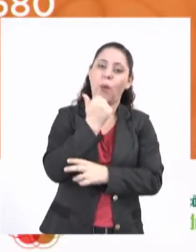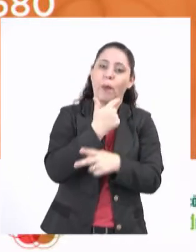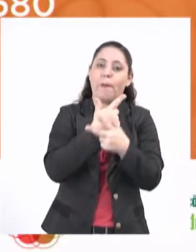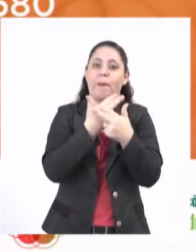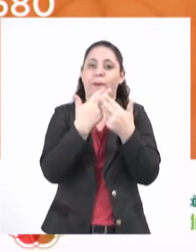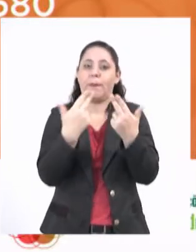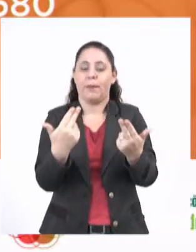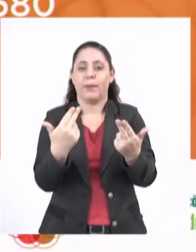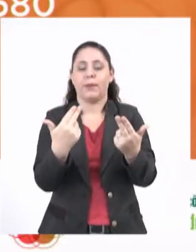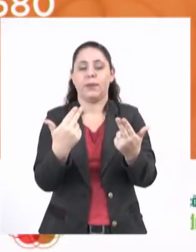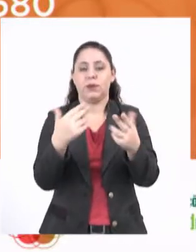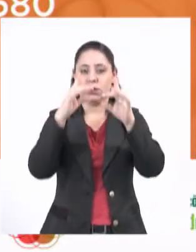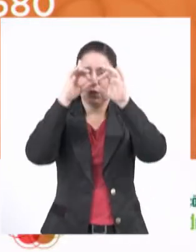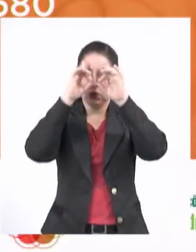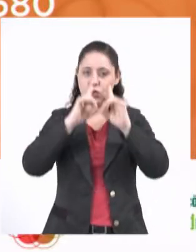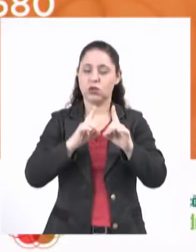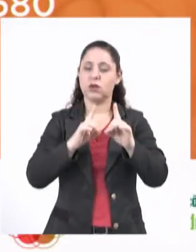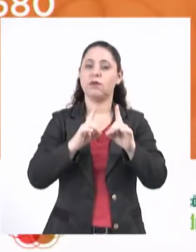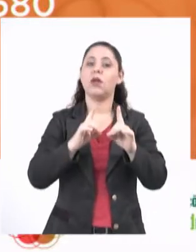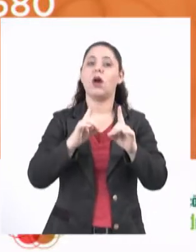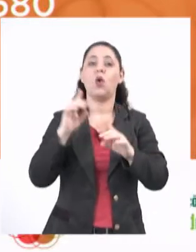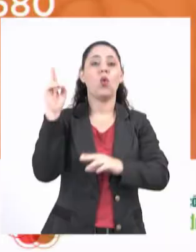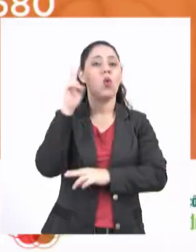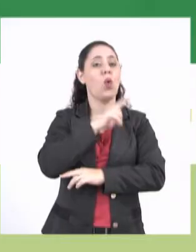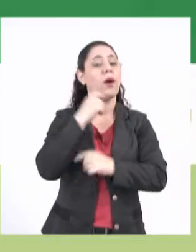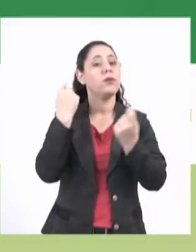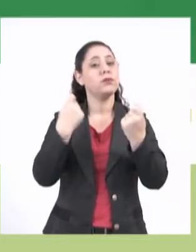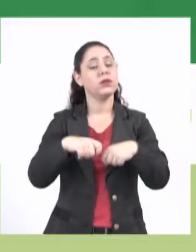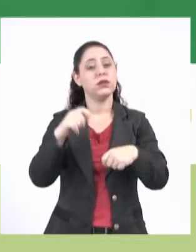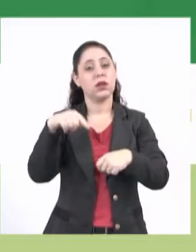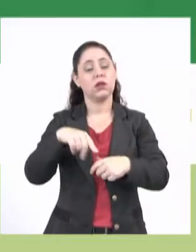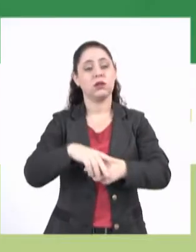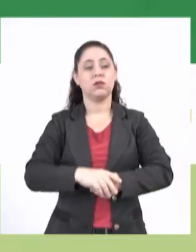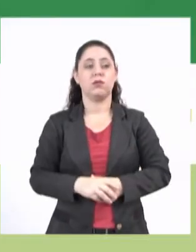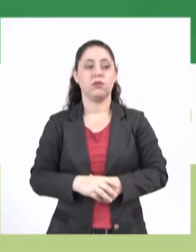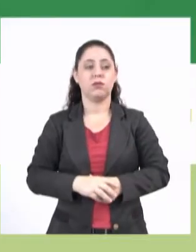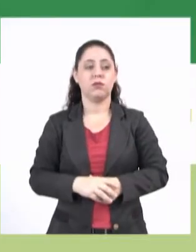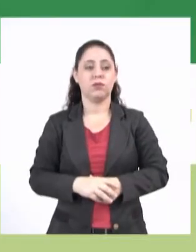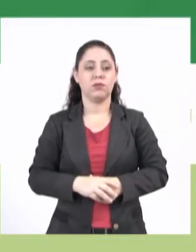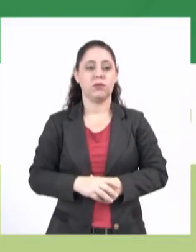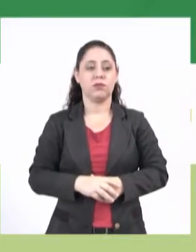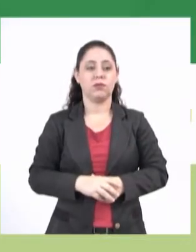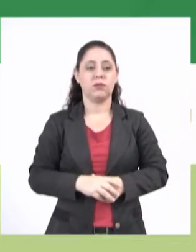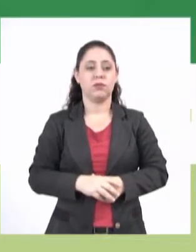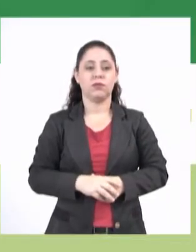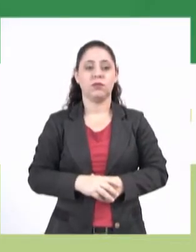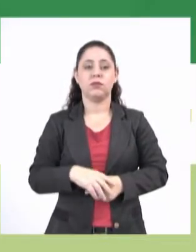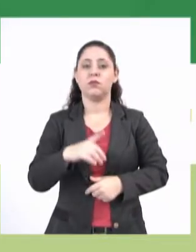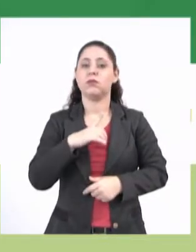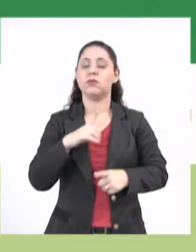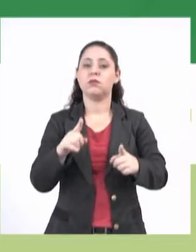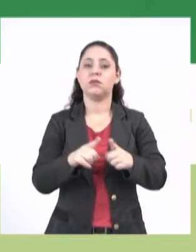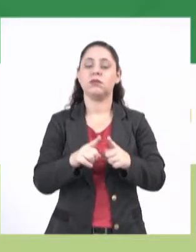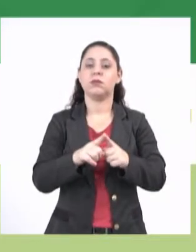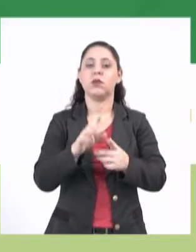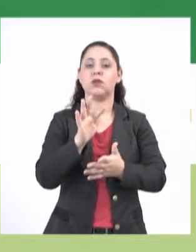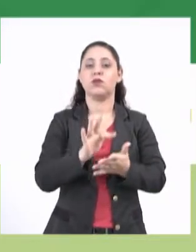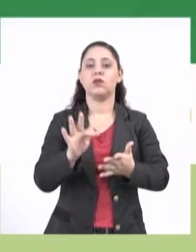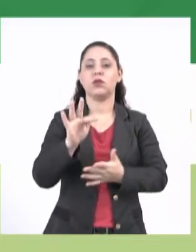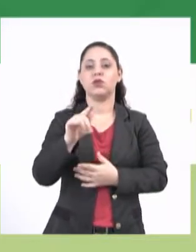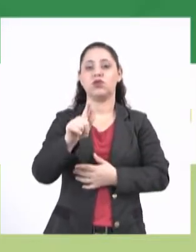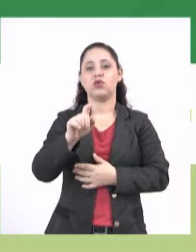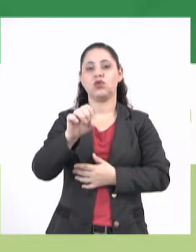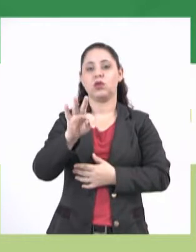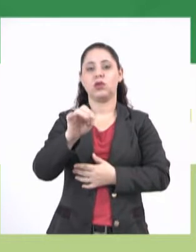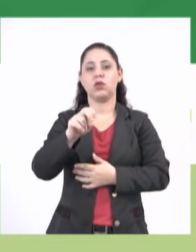né, de forma digna é muito urgente no estado do Mato Grosso Sul. A gente tem aqui dados da Fundação Getúlio Vargas,